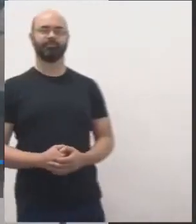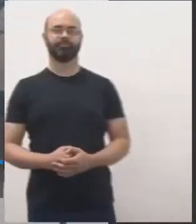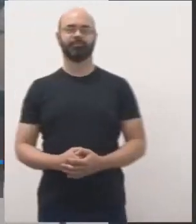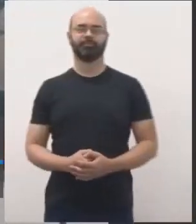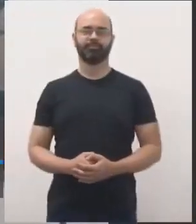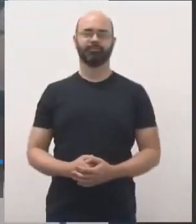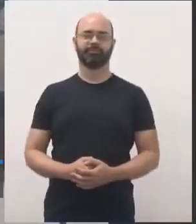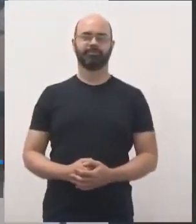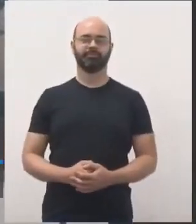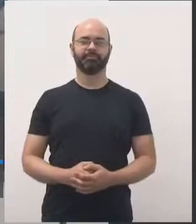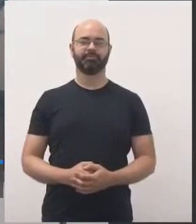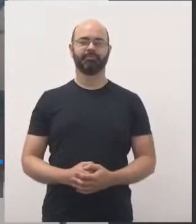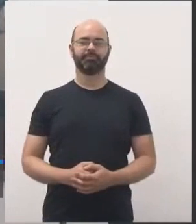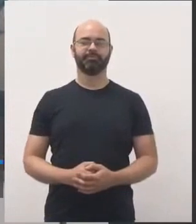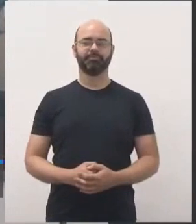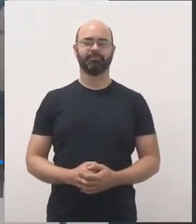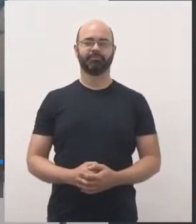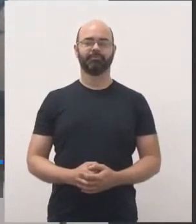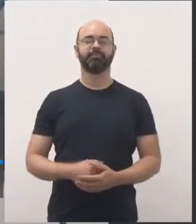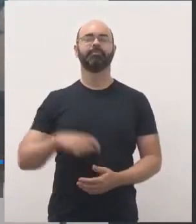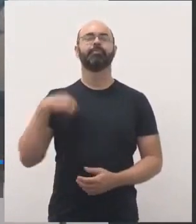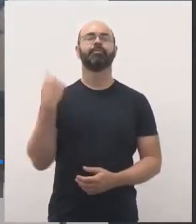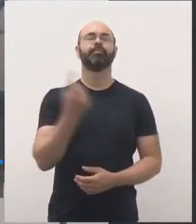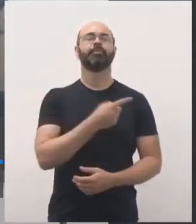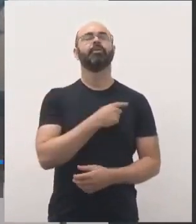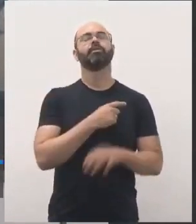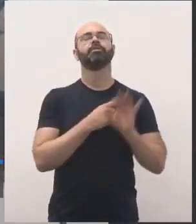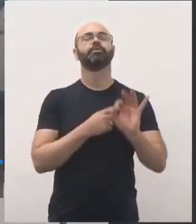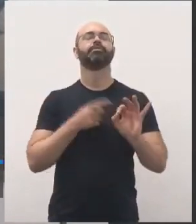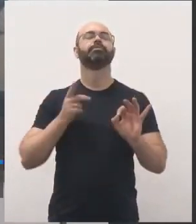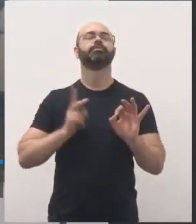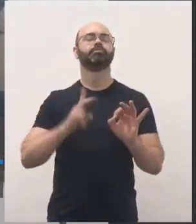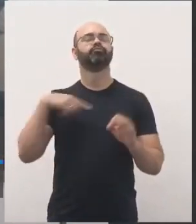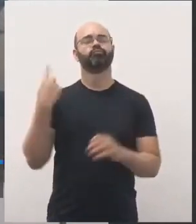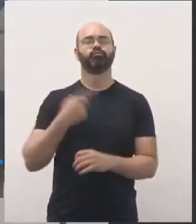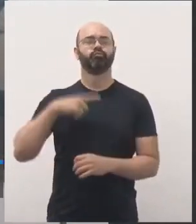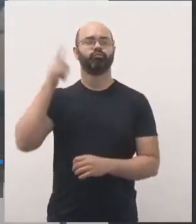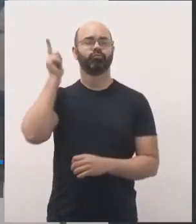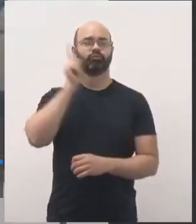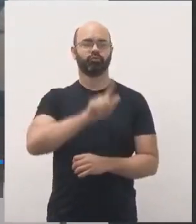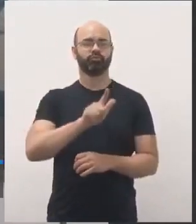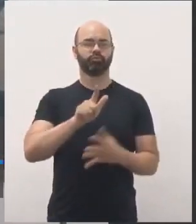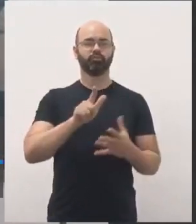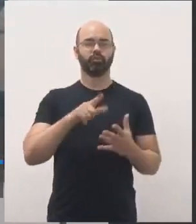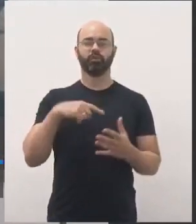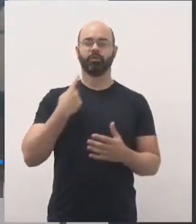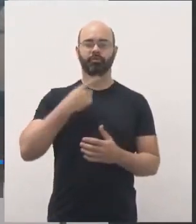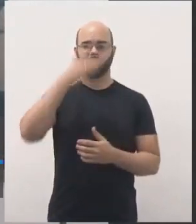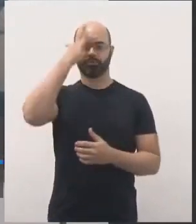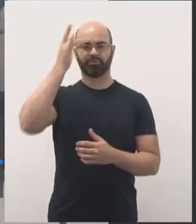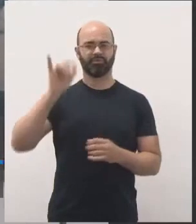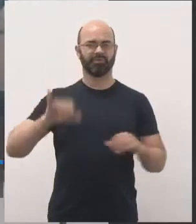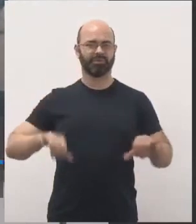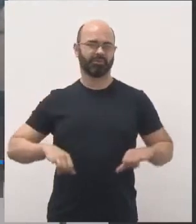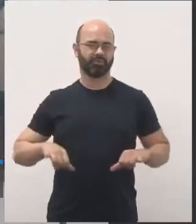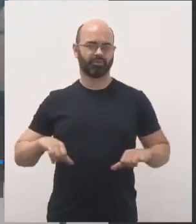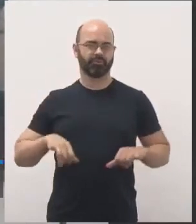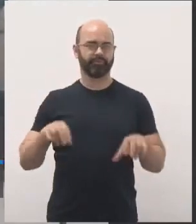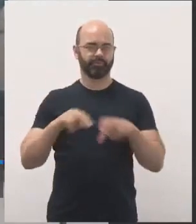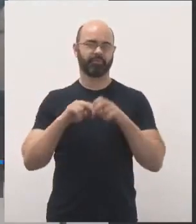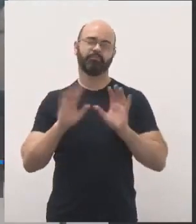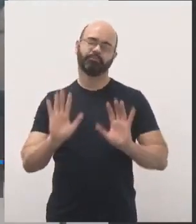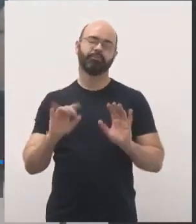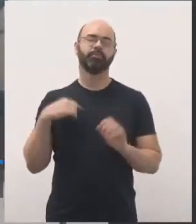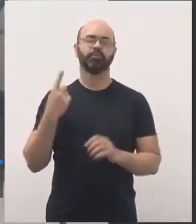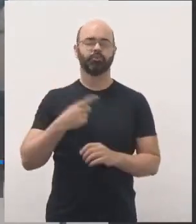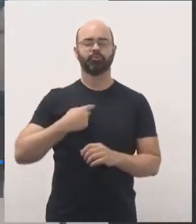da vida e o combate ao suicídio, que a gente vai conseguir atingir a todos aqueles que estão em sofrimento. Não, a gente tem